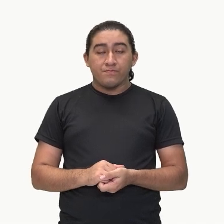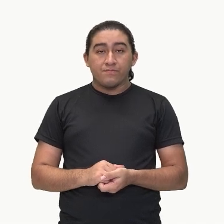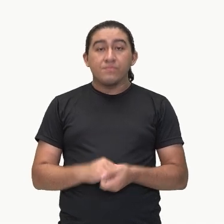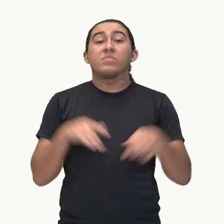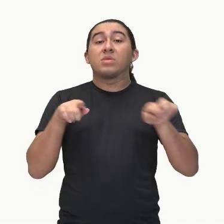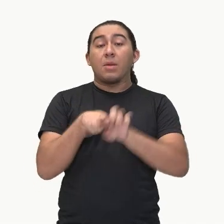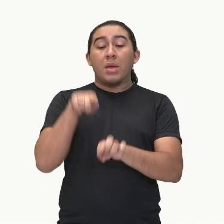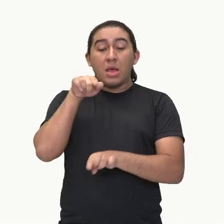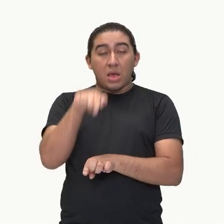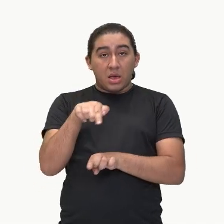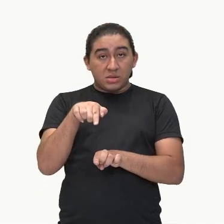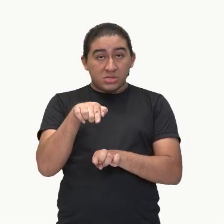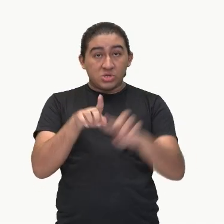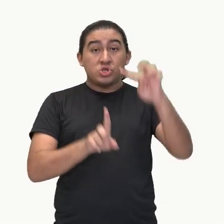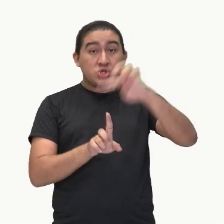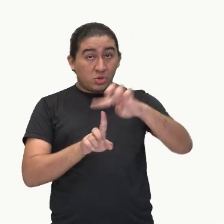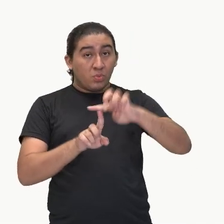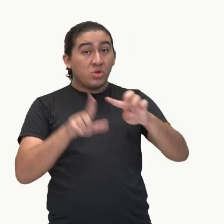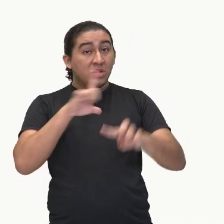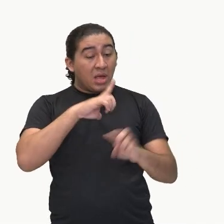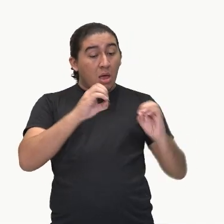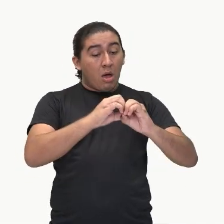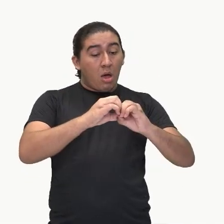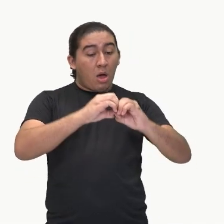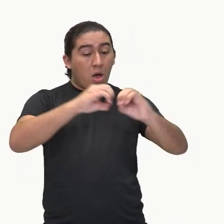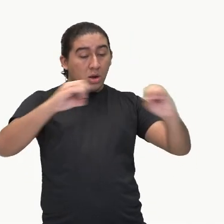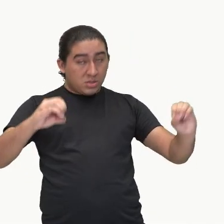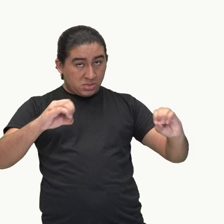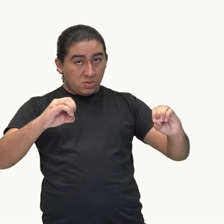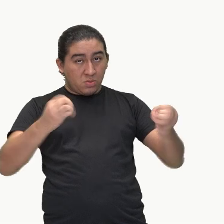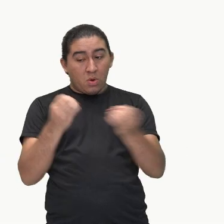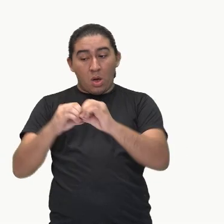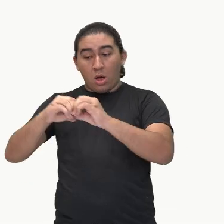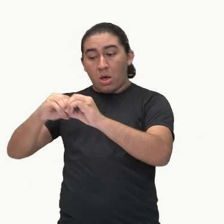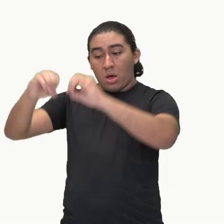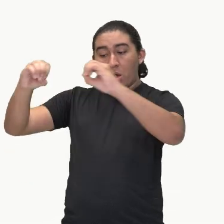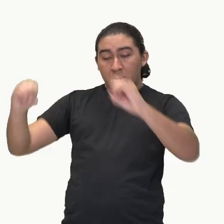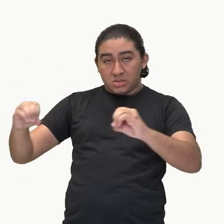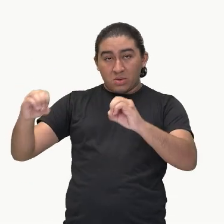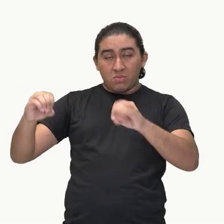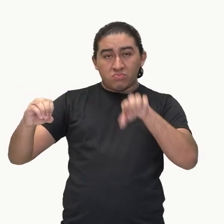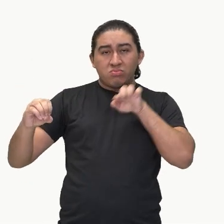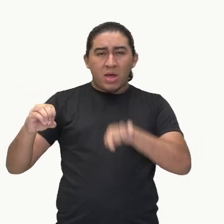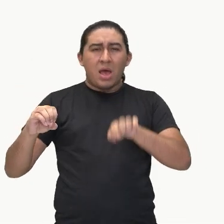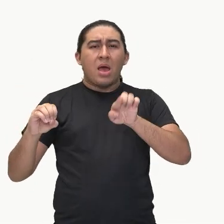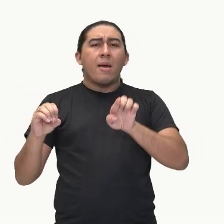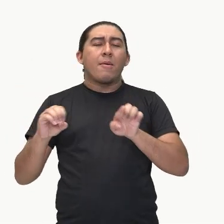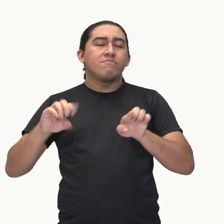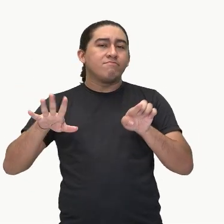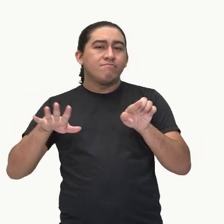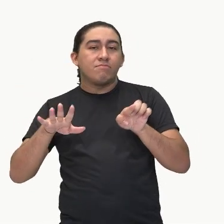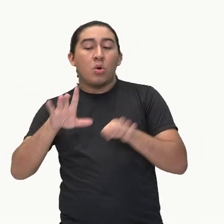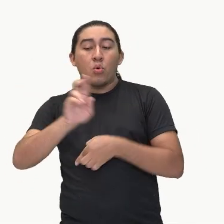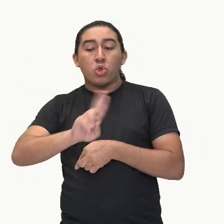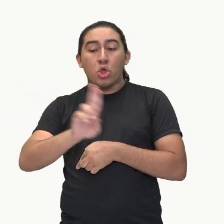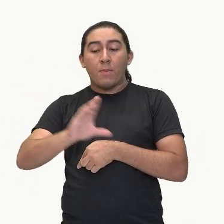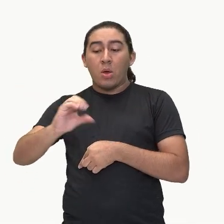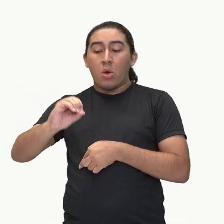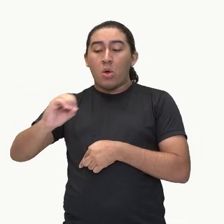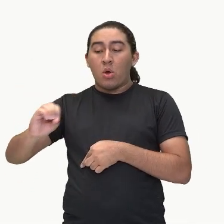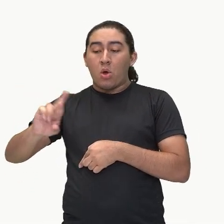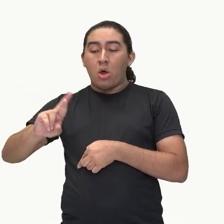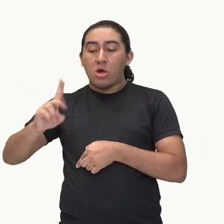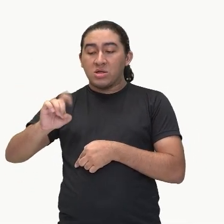por coordenação tem as orações coordenadas, né? As orações deste período nós costumamos chamar de oração coordenada a cada